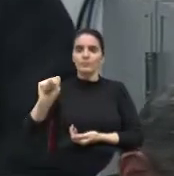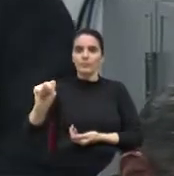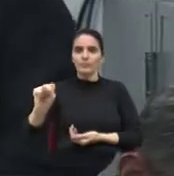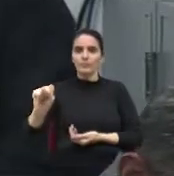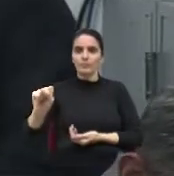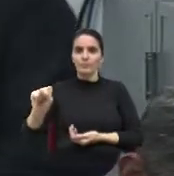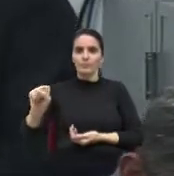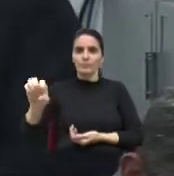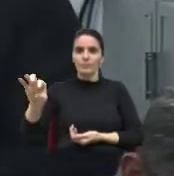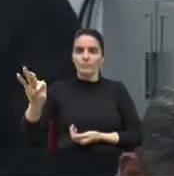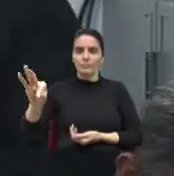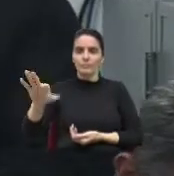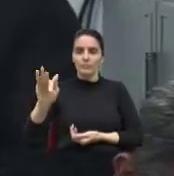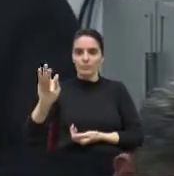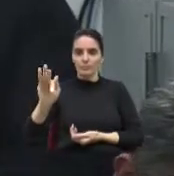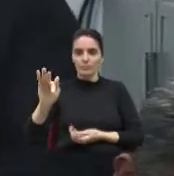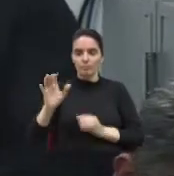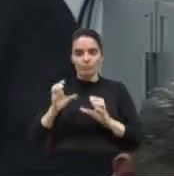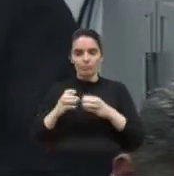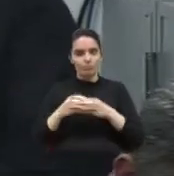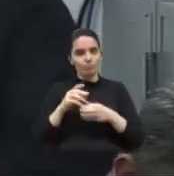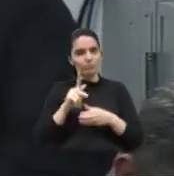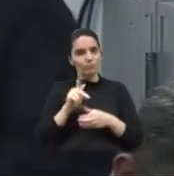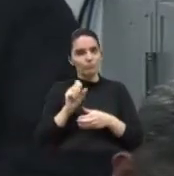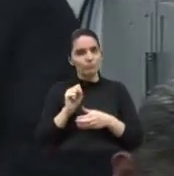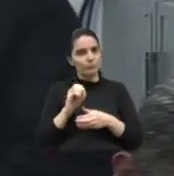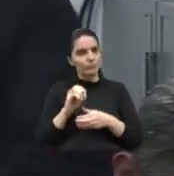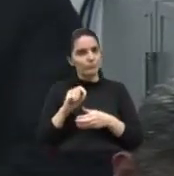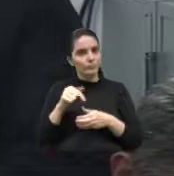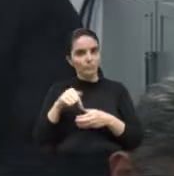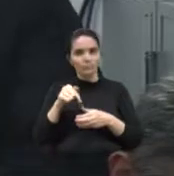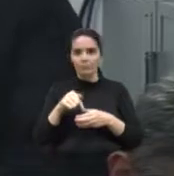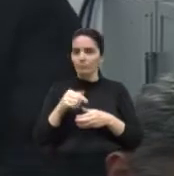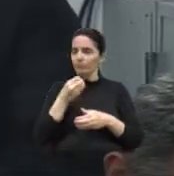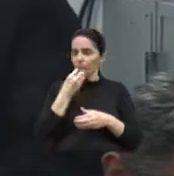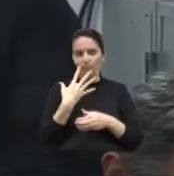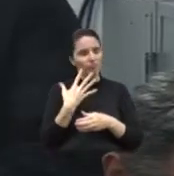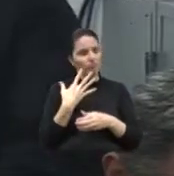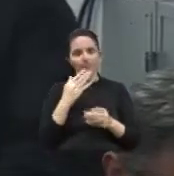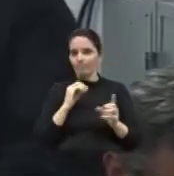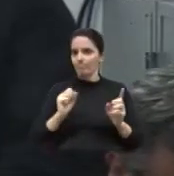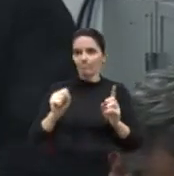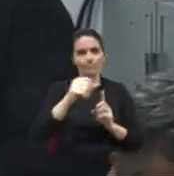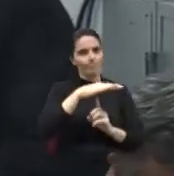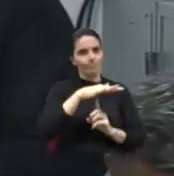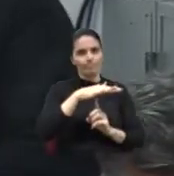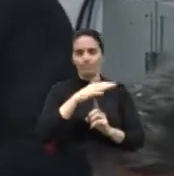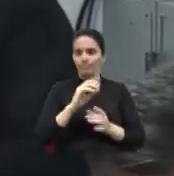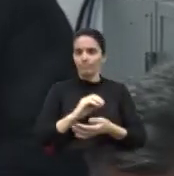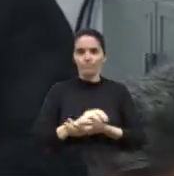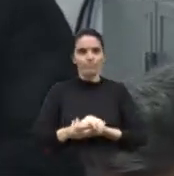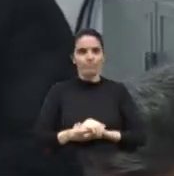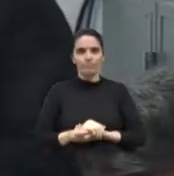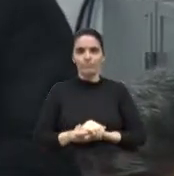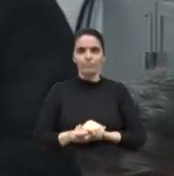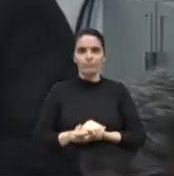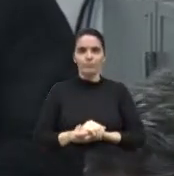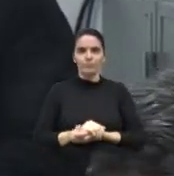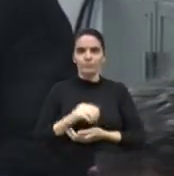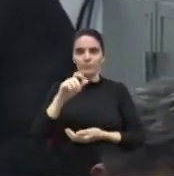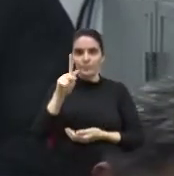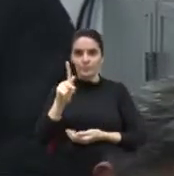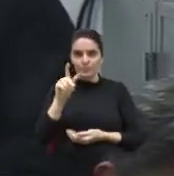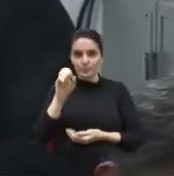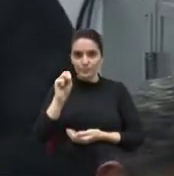esse partido que nada agrega à nossa sociedade. Nada. Quero repetir de novo, o PSOL